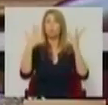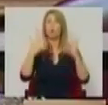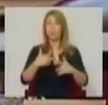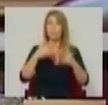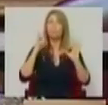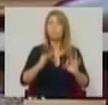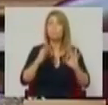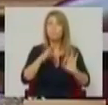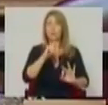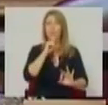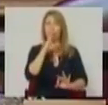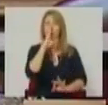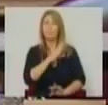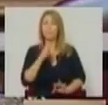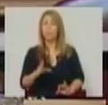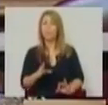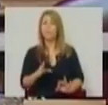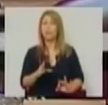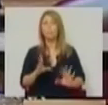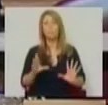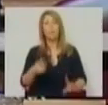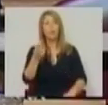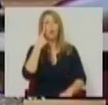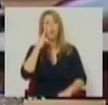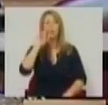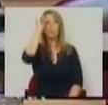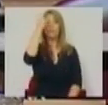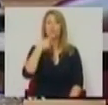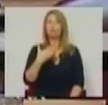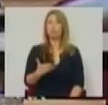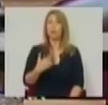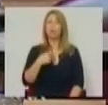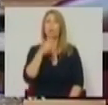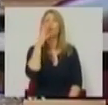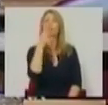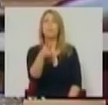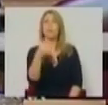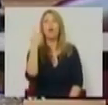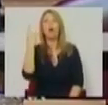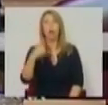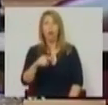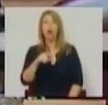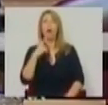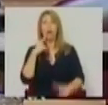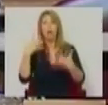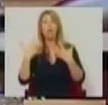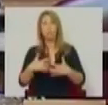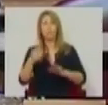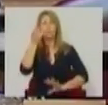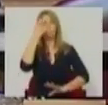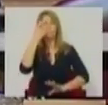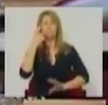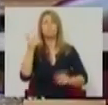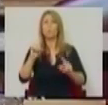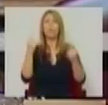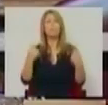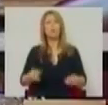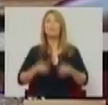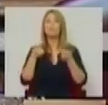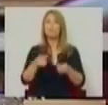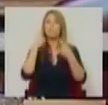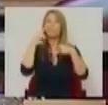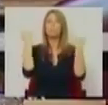efetivamente concretizados. E conhecendo este histórico, eu diria que há fundadas dúvidas não apenas sobre investimento público, mas